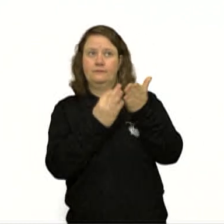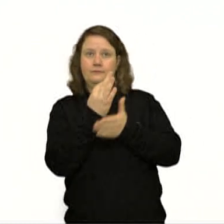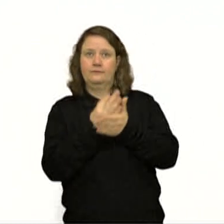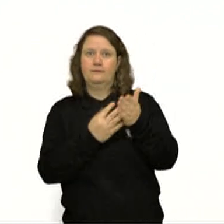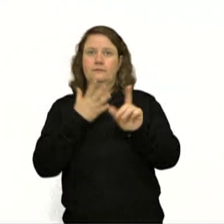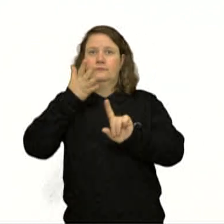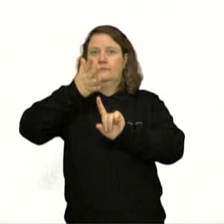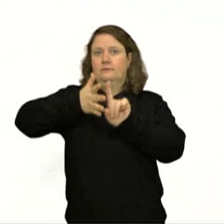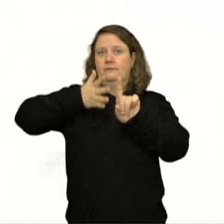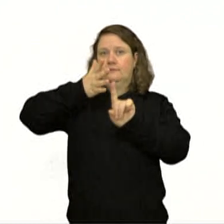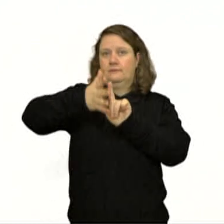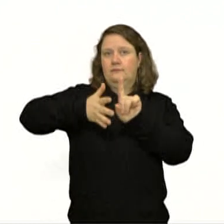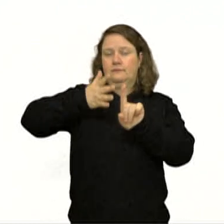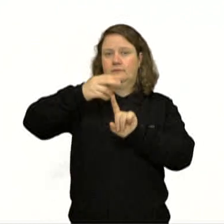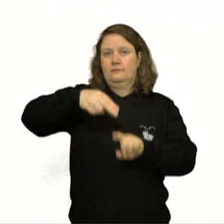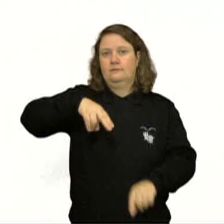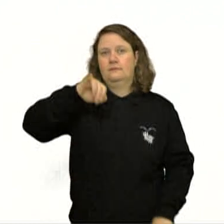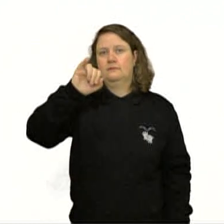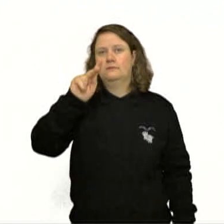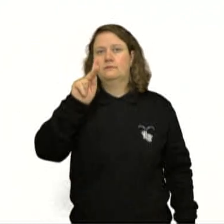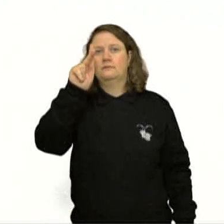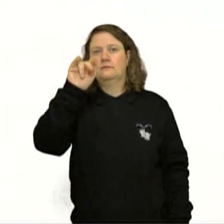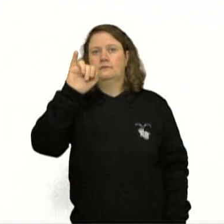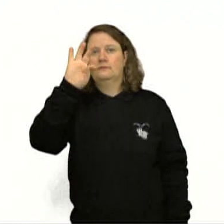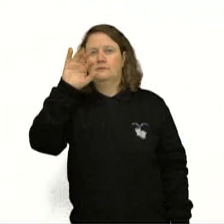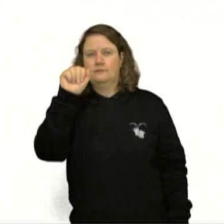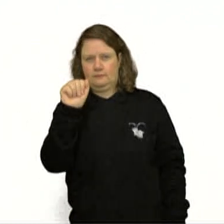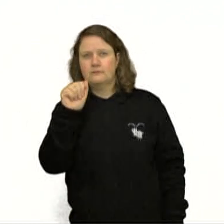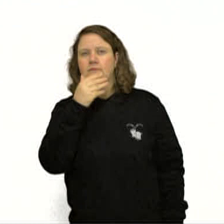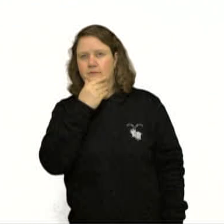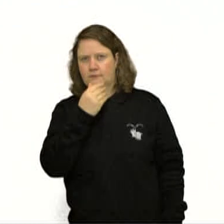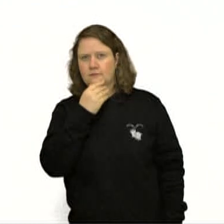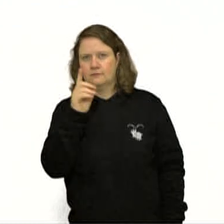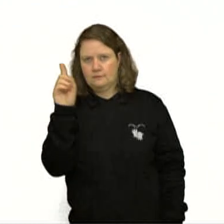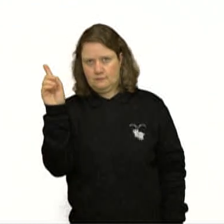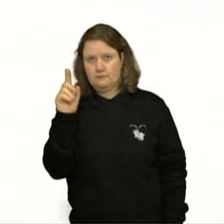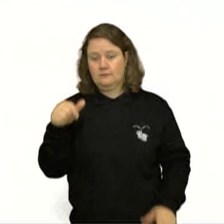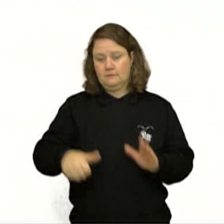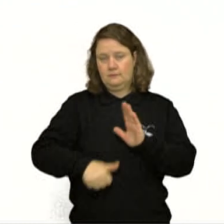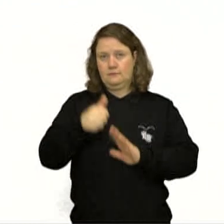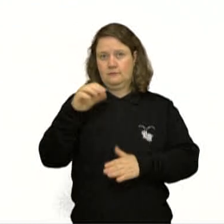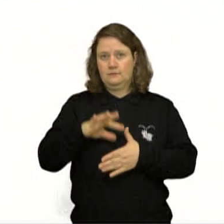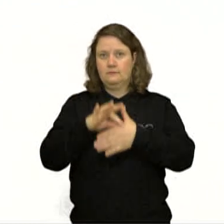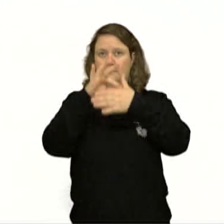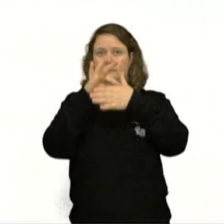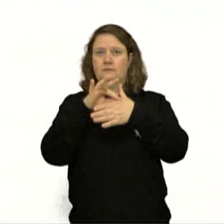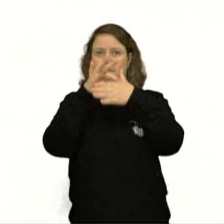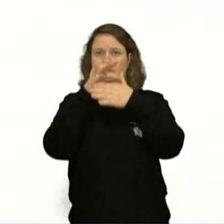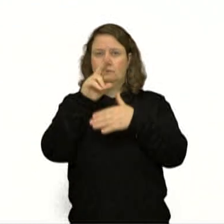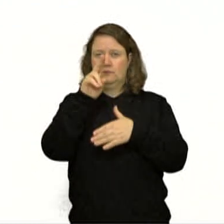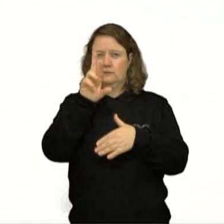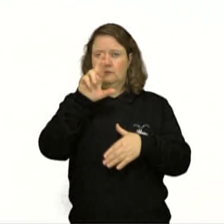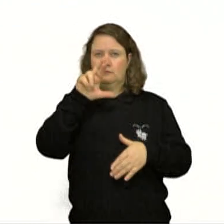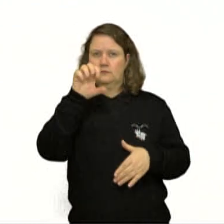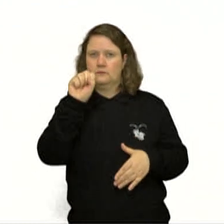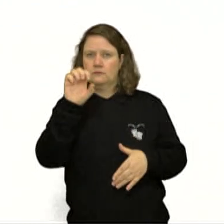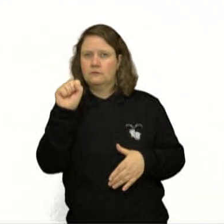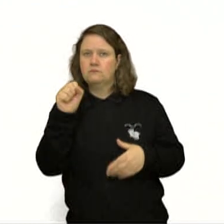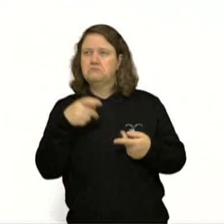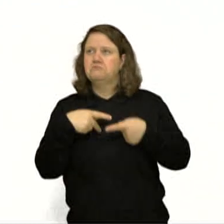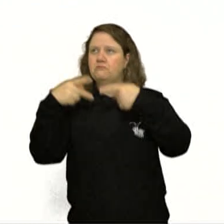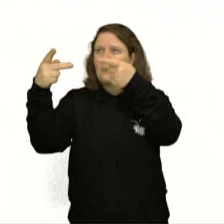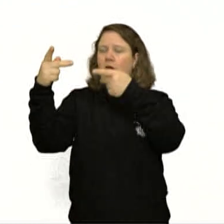discurso do Nikita Khrushchev quando ele foi visitar o presidente americano nos Estados Unidos. Foi o primeiro líder soviético a pisar em solo nos Estados